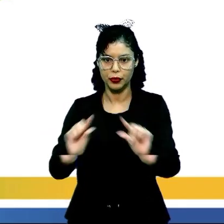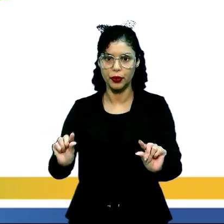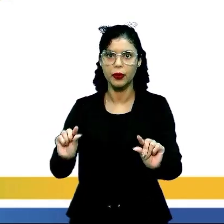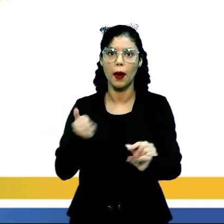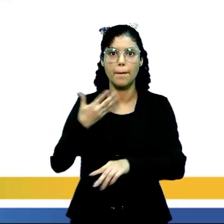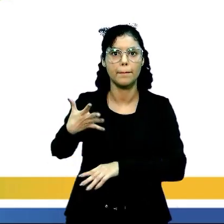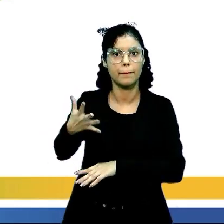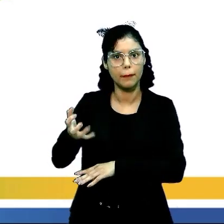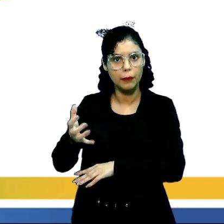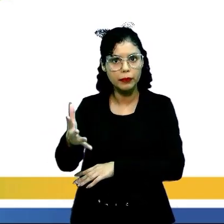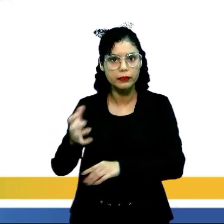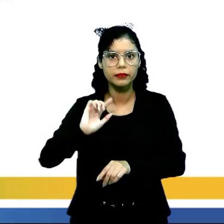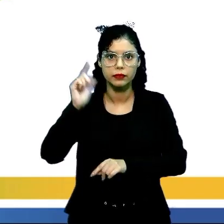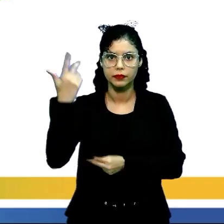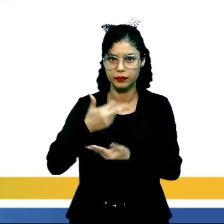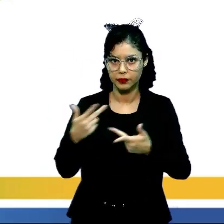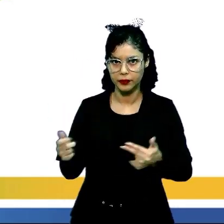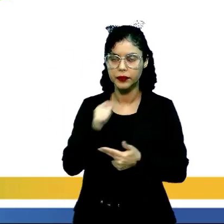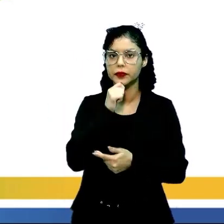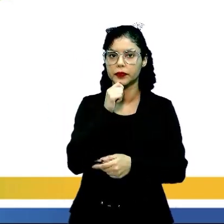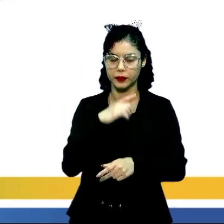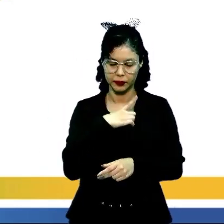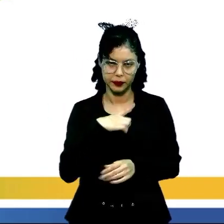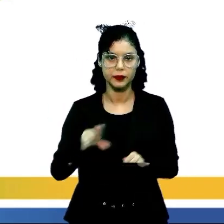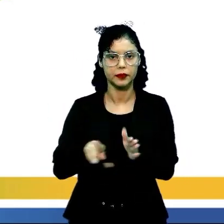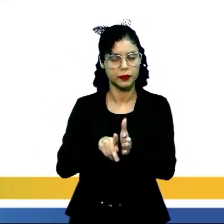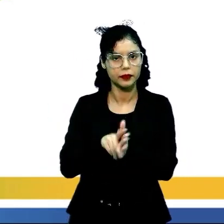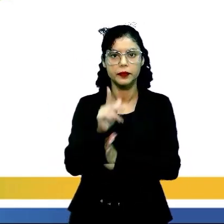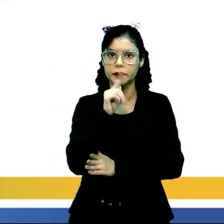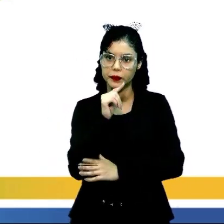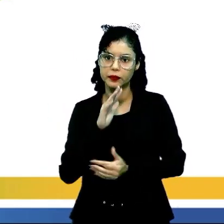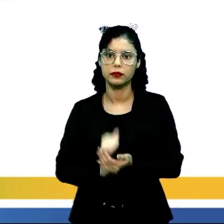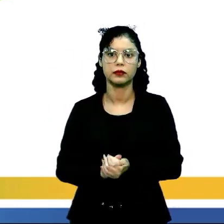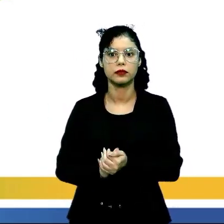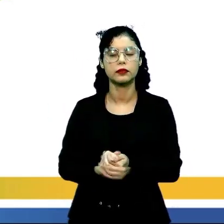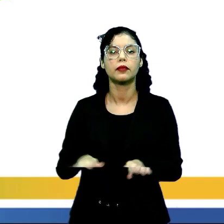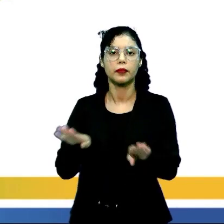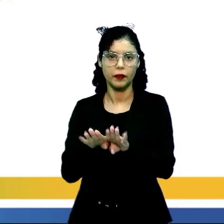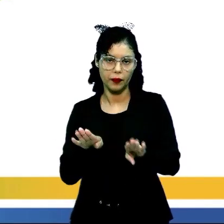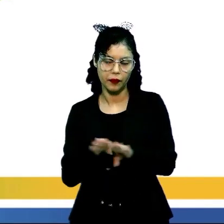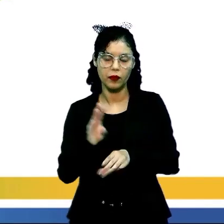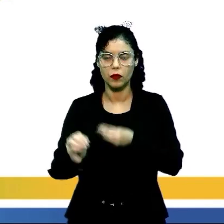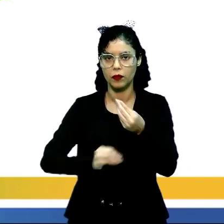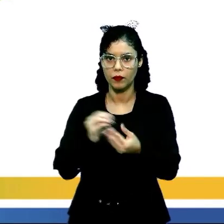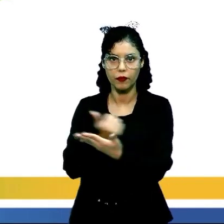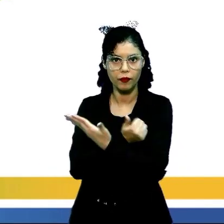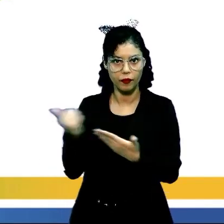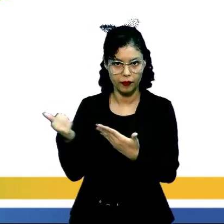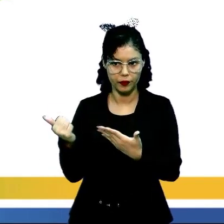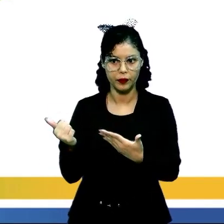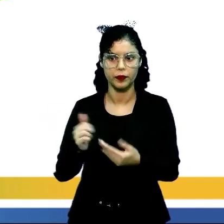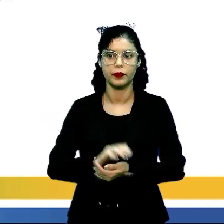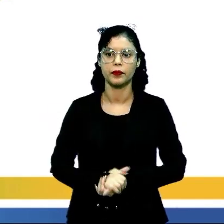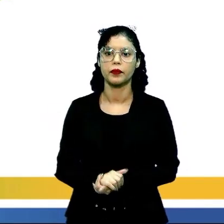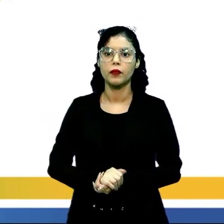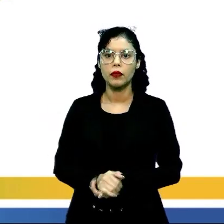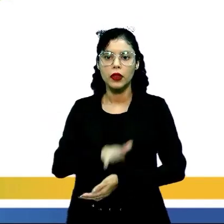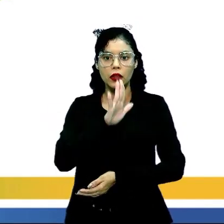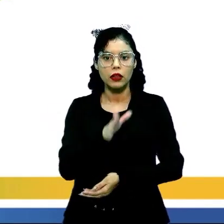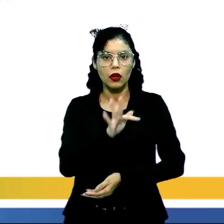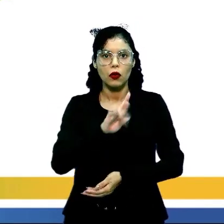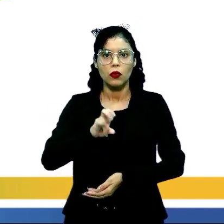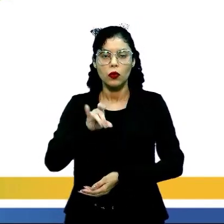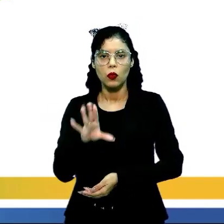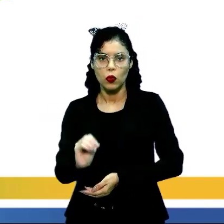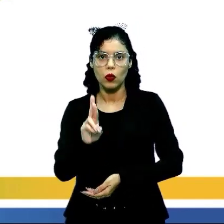presentes lá na água. Então, o cloro ele é um desinfectante, né? Ele serve então como uma ação de desinfecção. Já o flúor